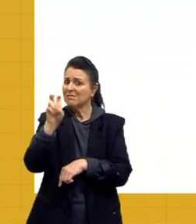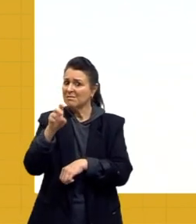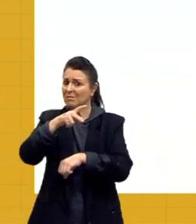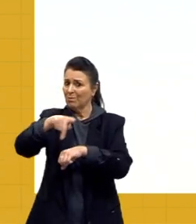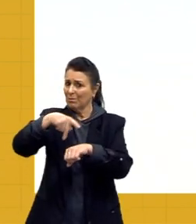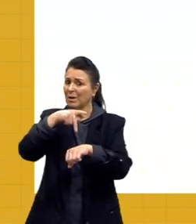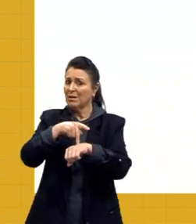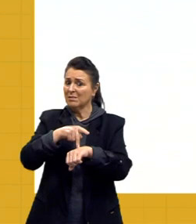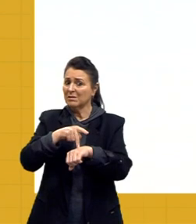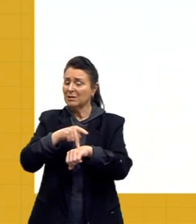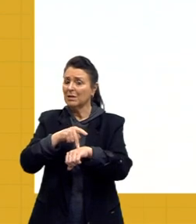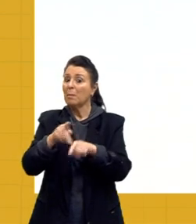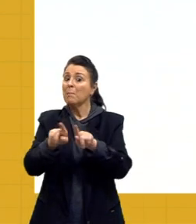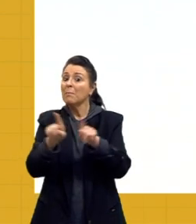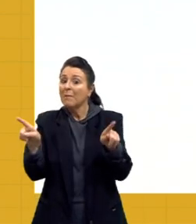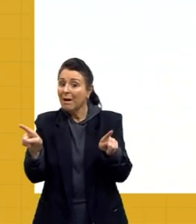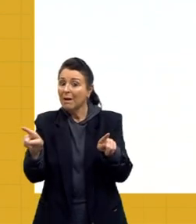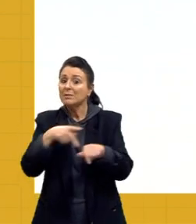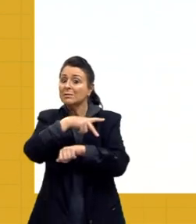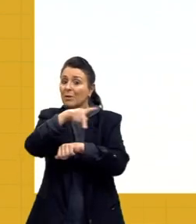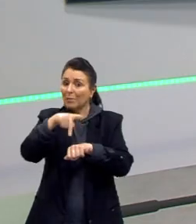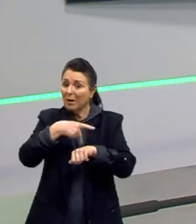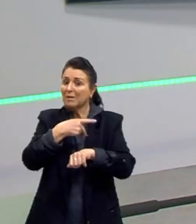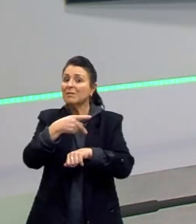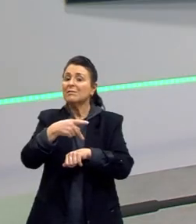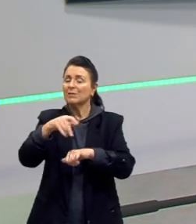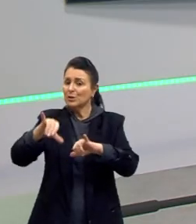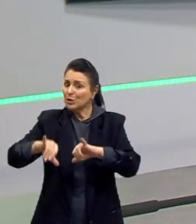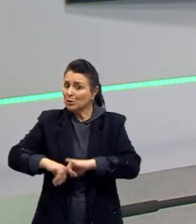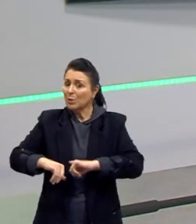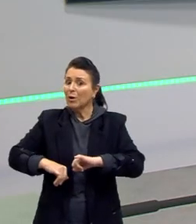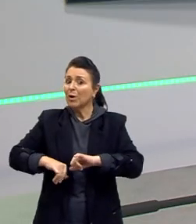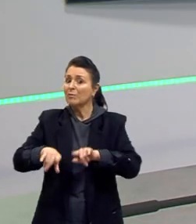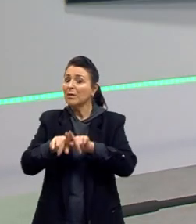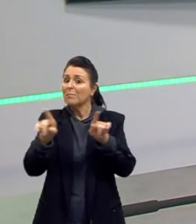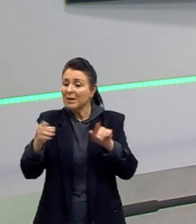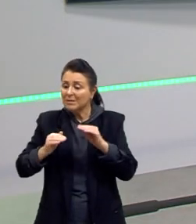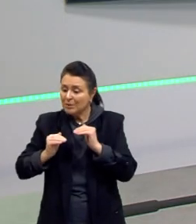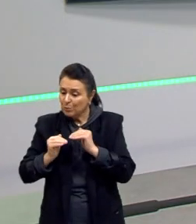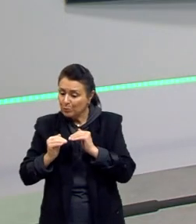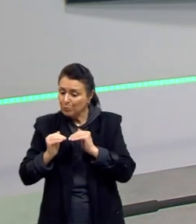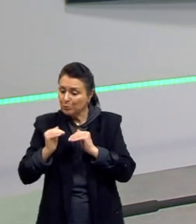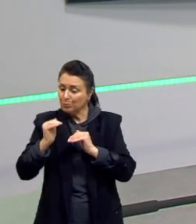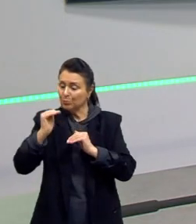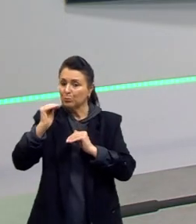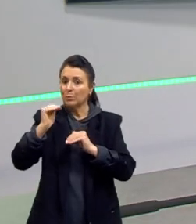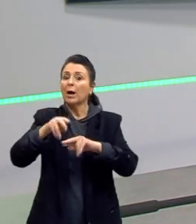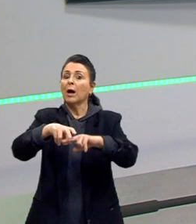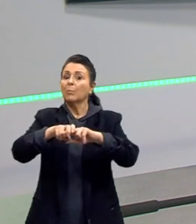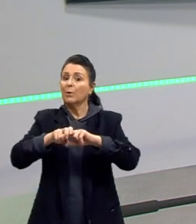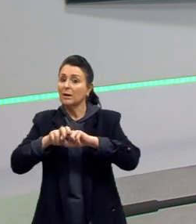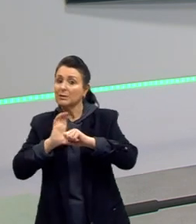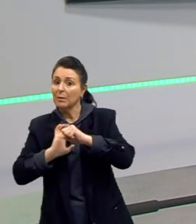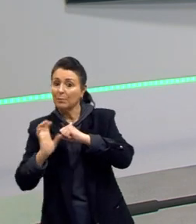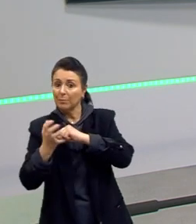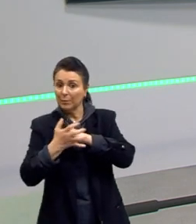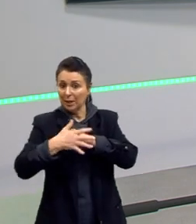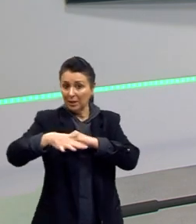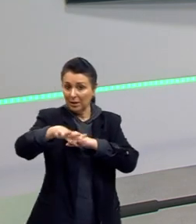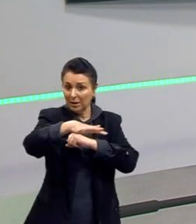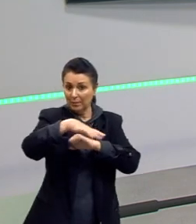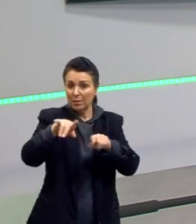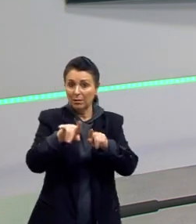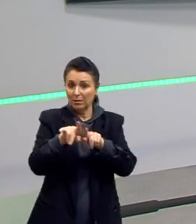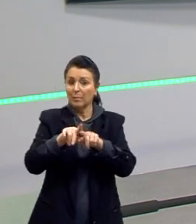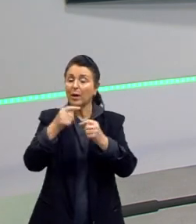são países aí que estão sofrendo um pouco né com o problema da academia suas economias estão fragilizados tá